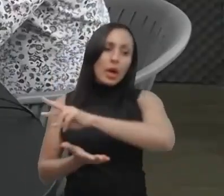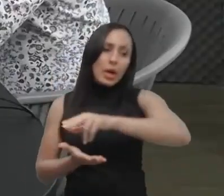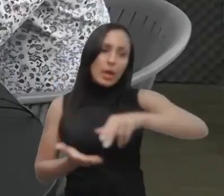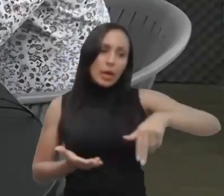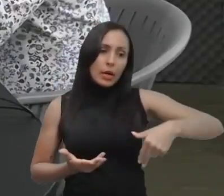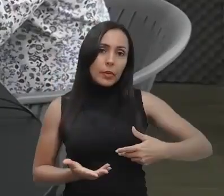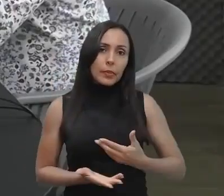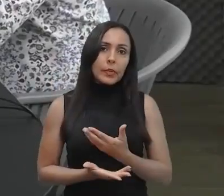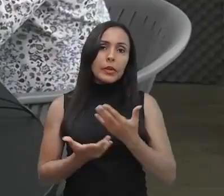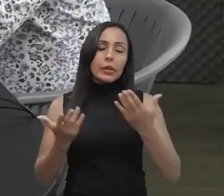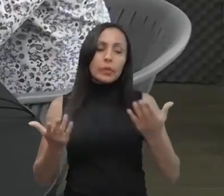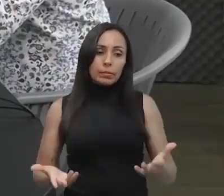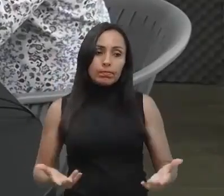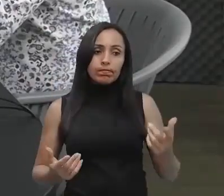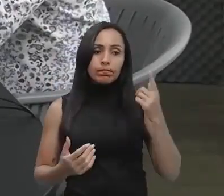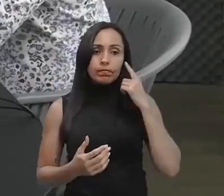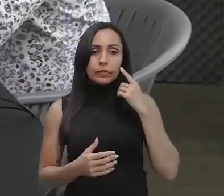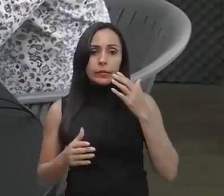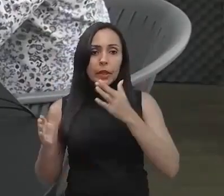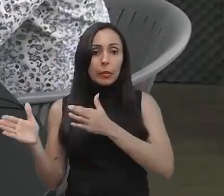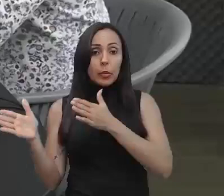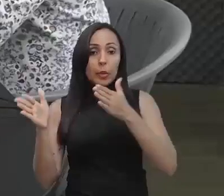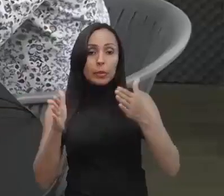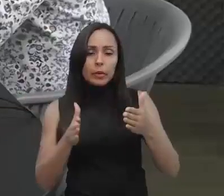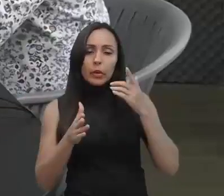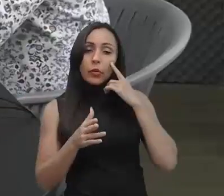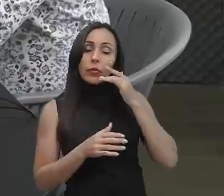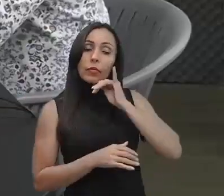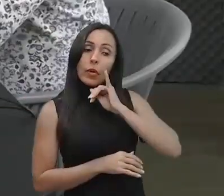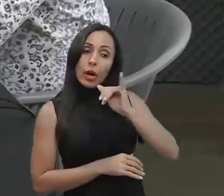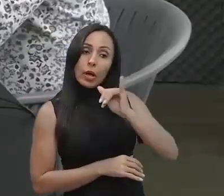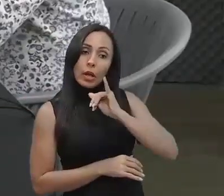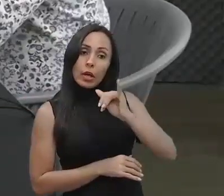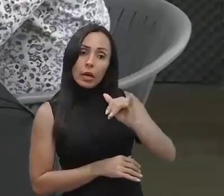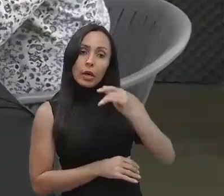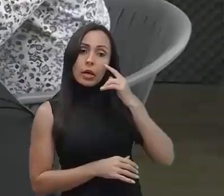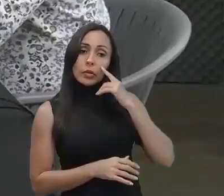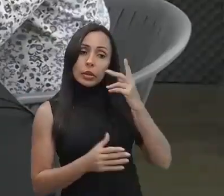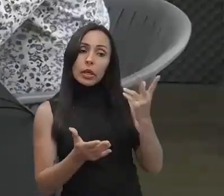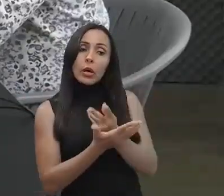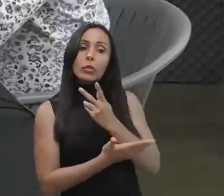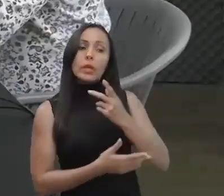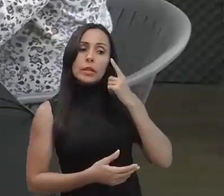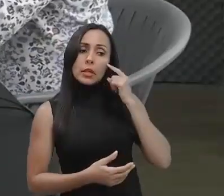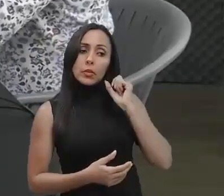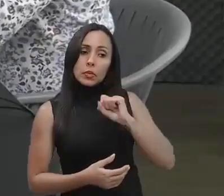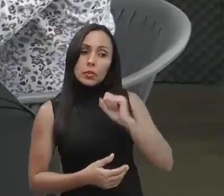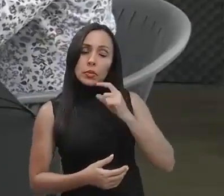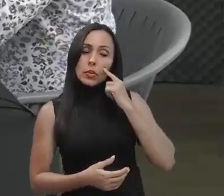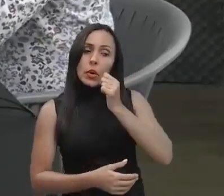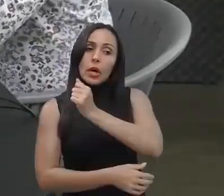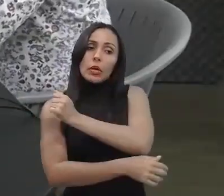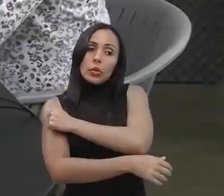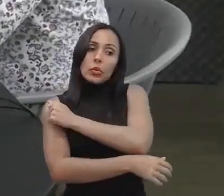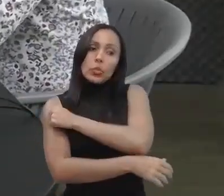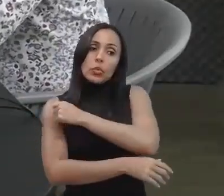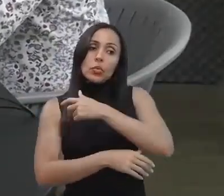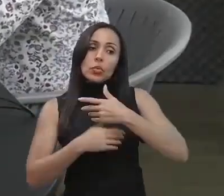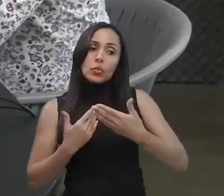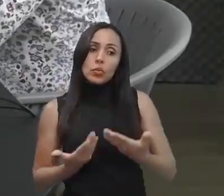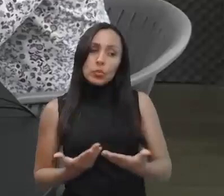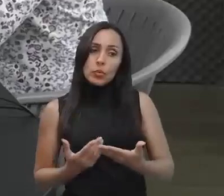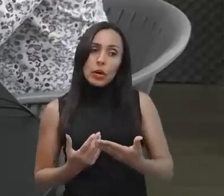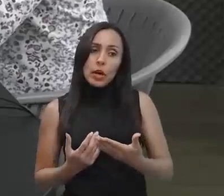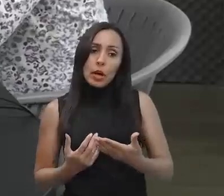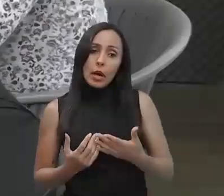própria imprensa né olha Estão dizendo que na escola tal tá acontecendo isso e isso os alunos estão denunciando isso imprensa a imprensa faz isso